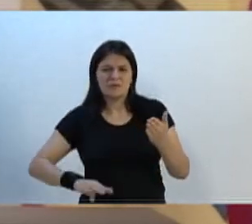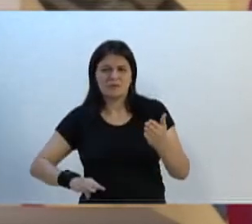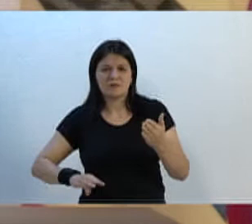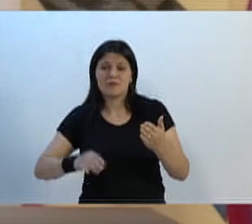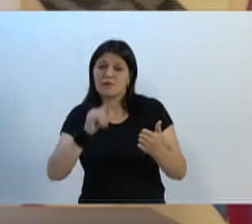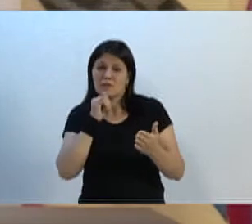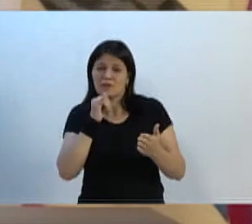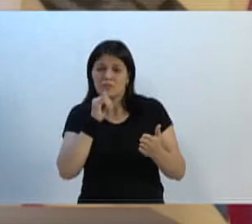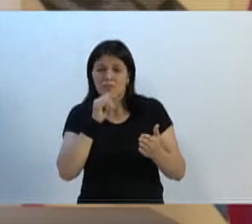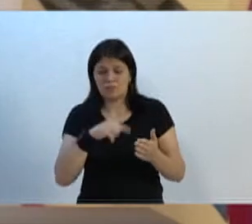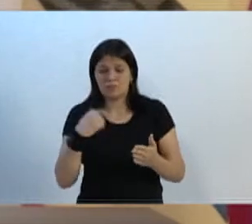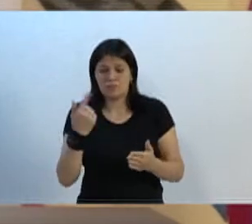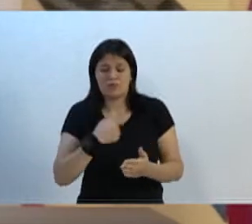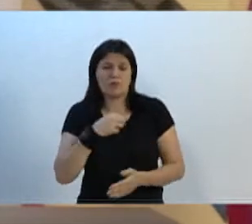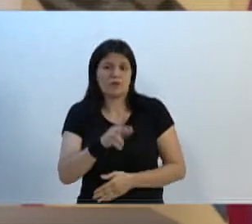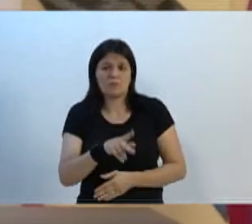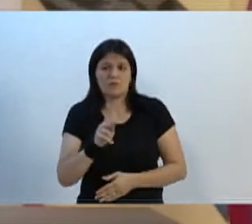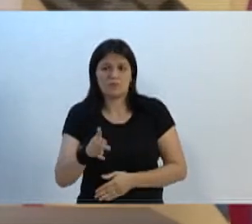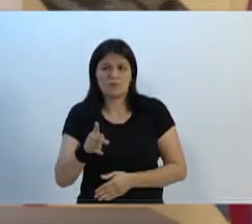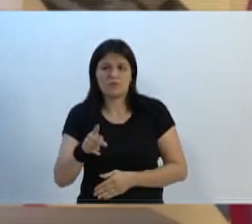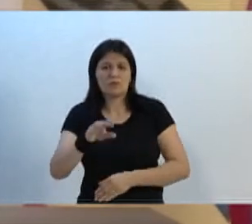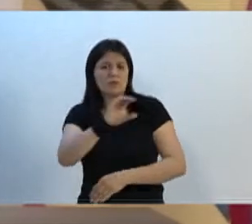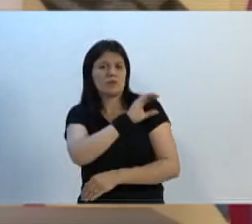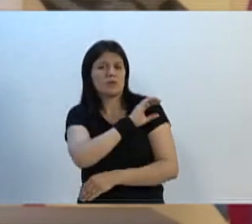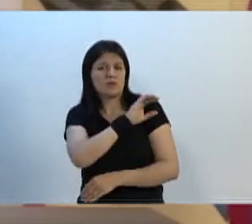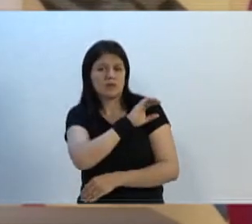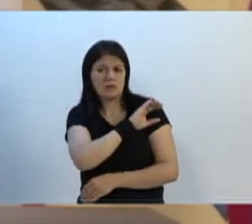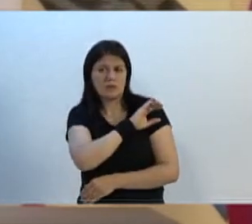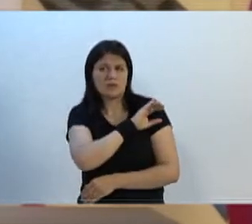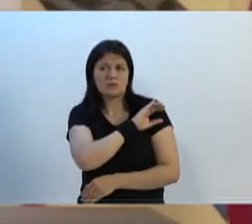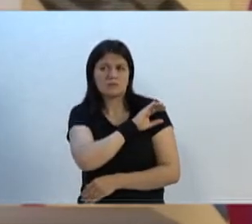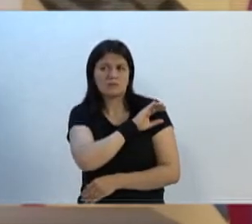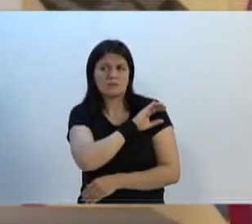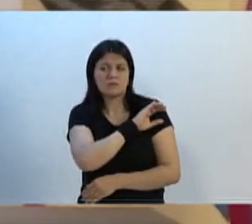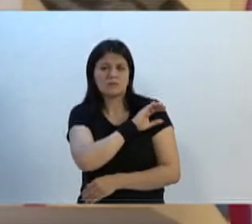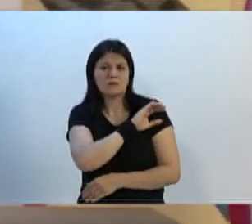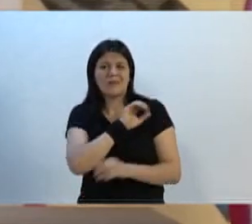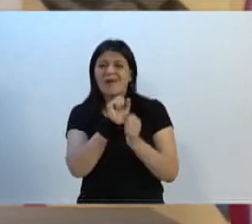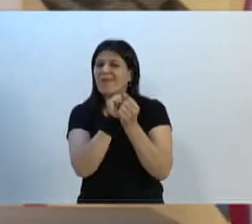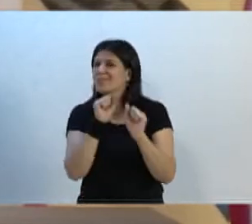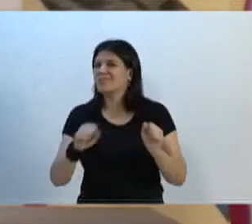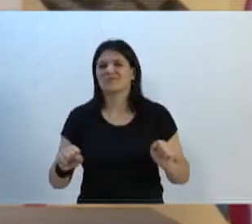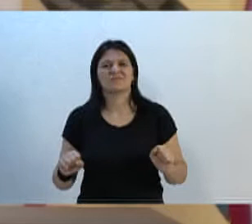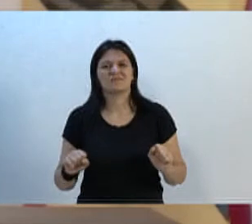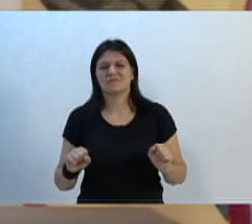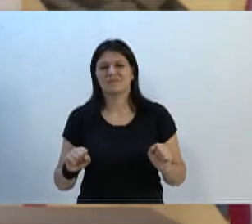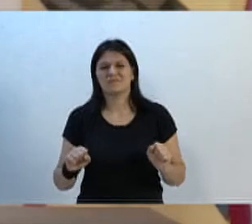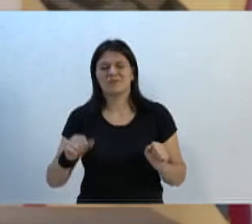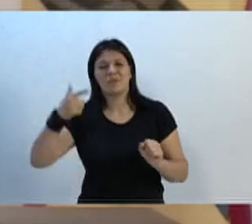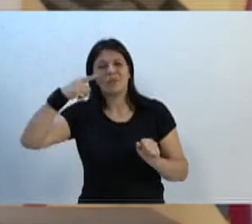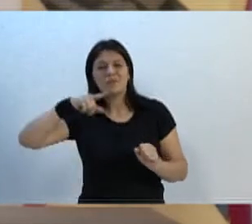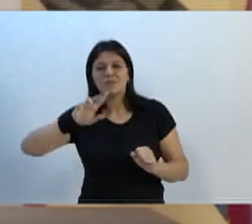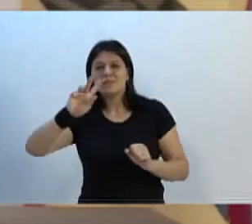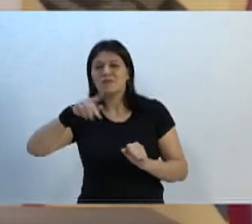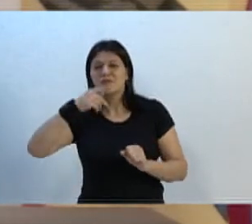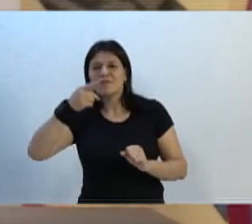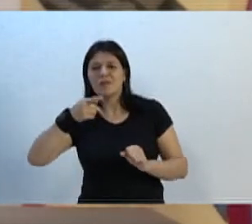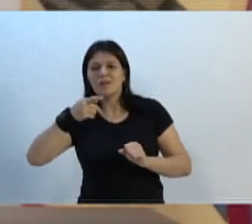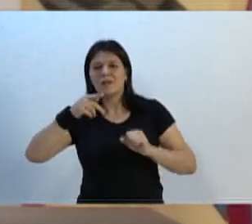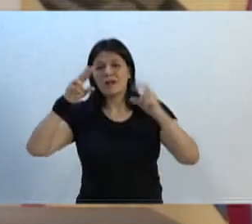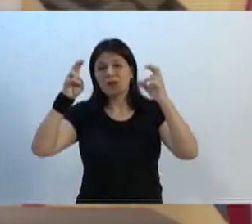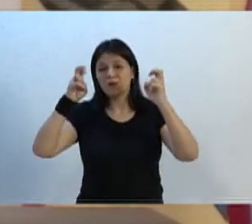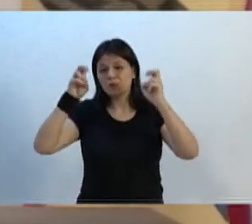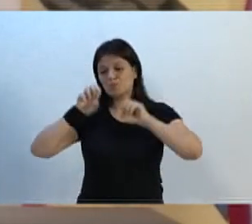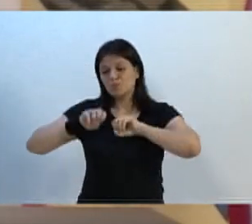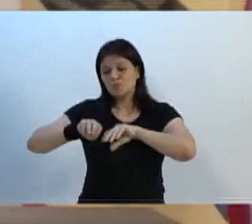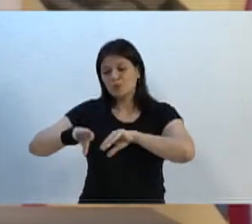somos pedagogos em grande maioria no centro da Educação Infantil e é impossível eu consegui falar para vocês sobre educação